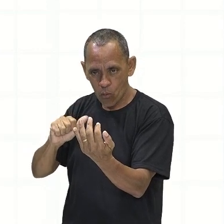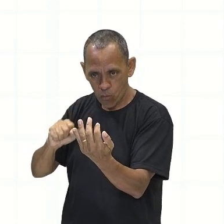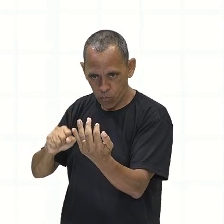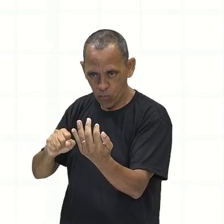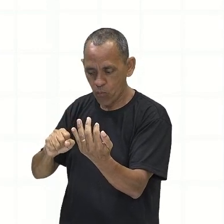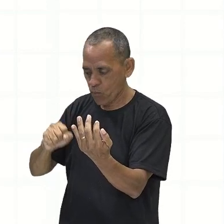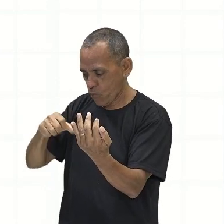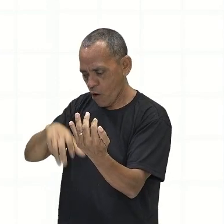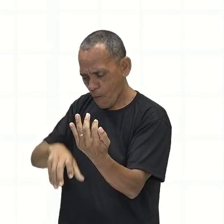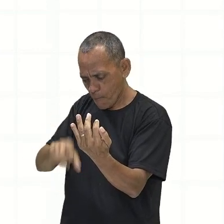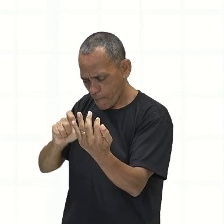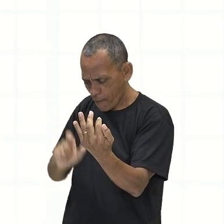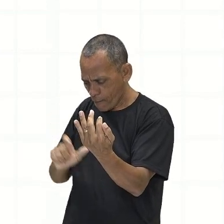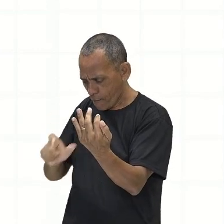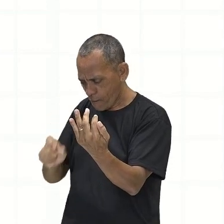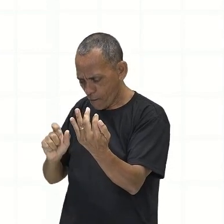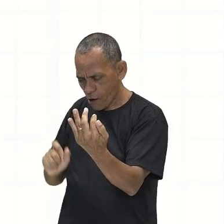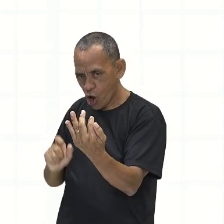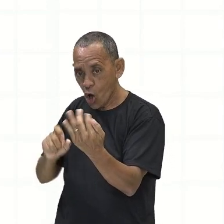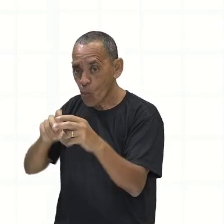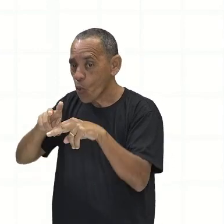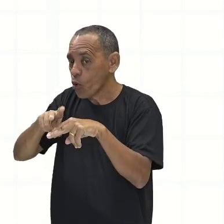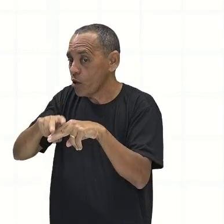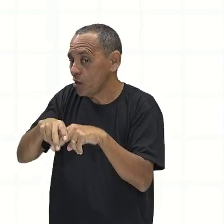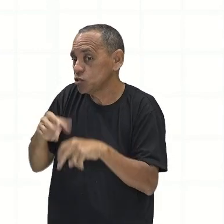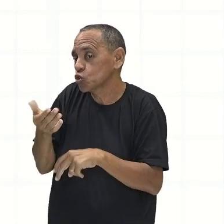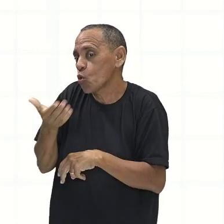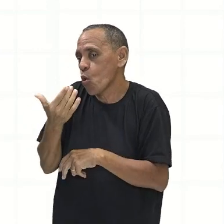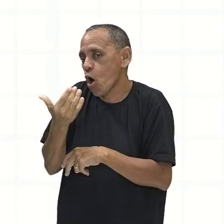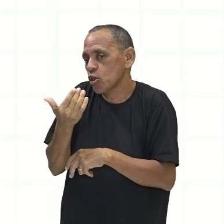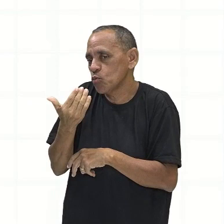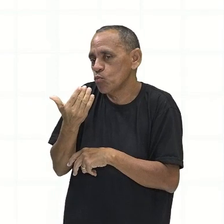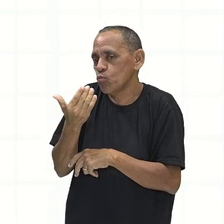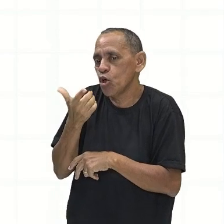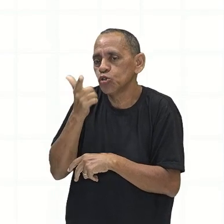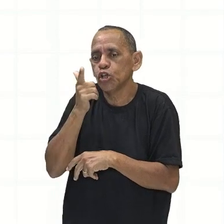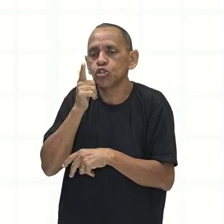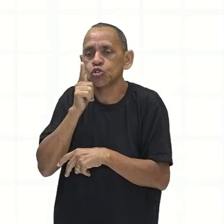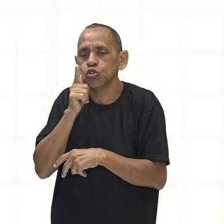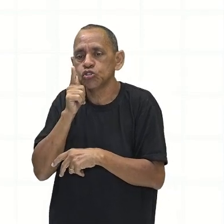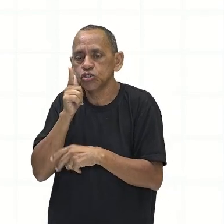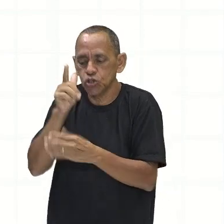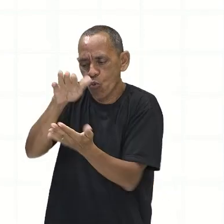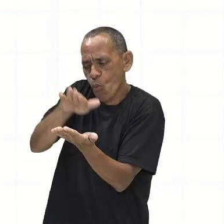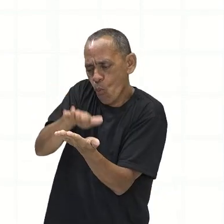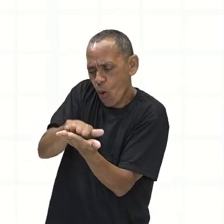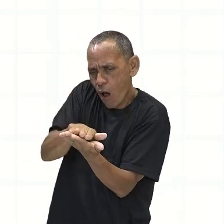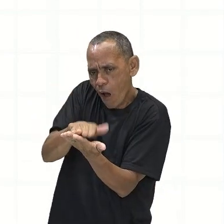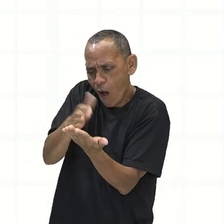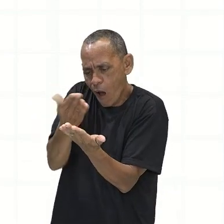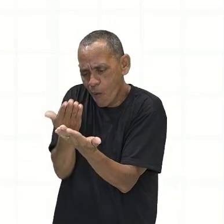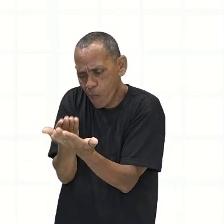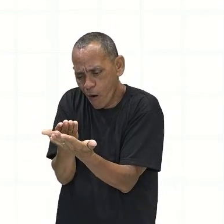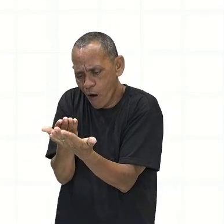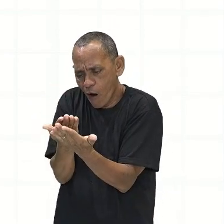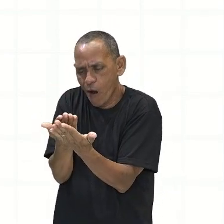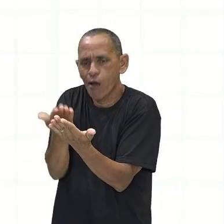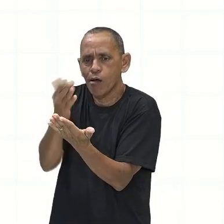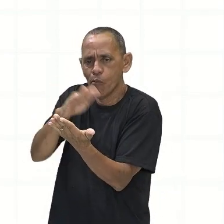que somente essas aves comiam seu alimento assado. Seu alimento. Olha aí, temos aqui mais um pronome